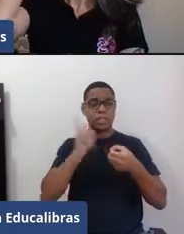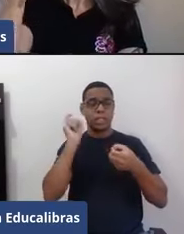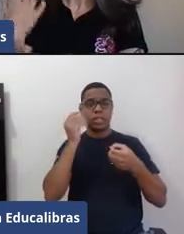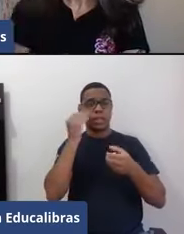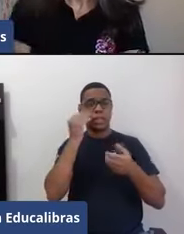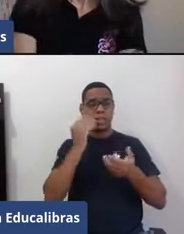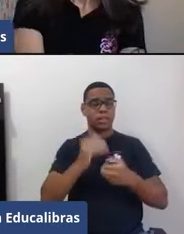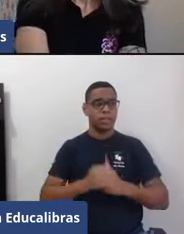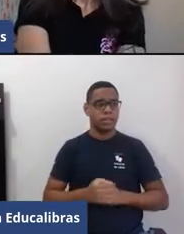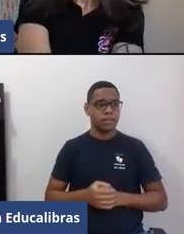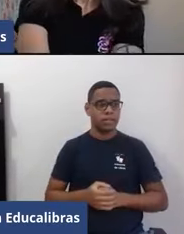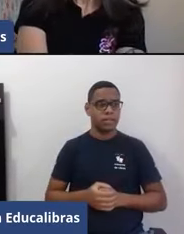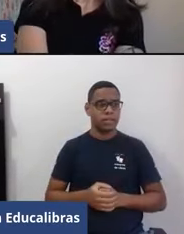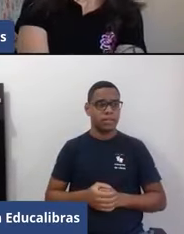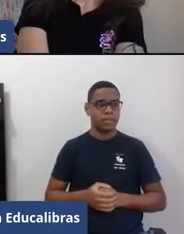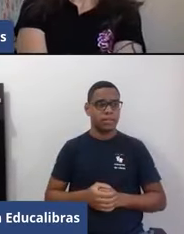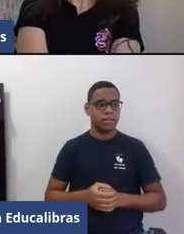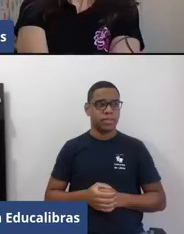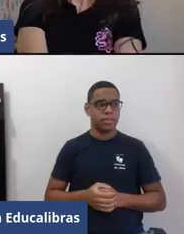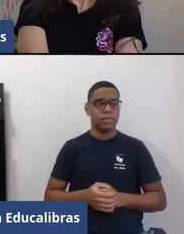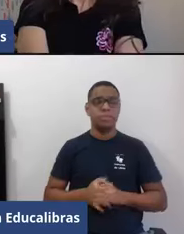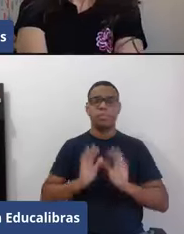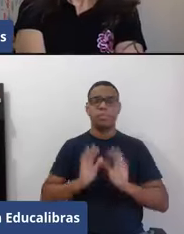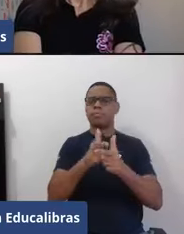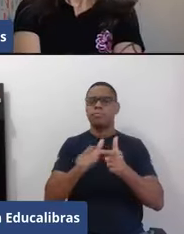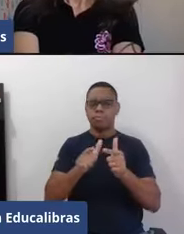De qualquer jeito, vamos aqui